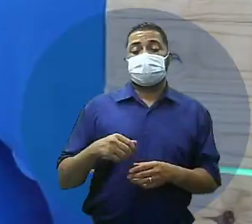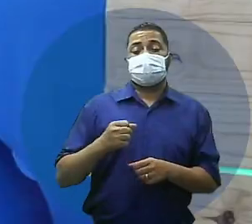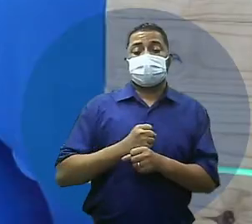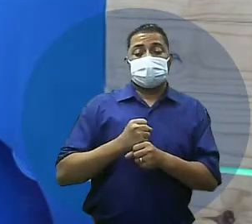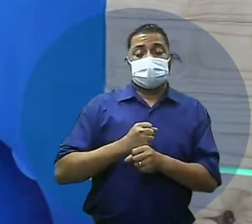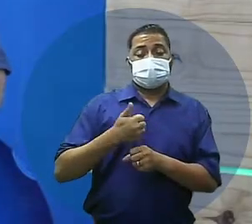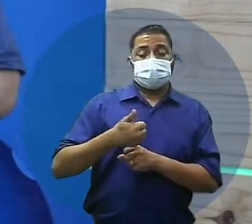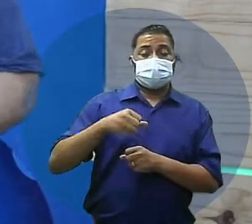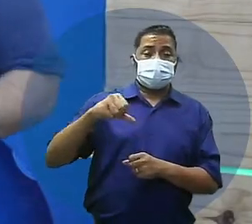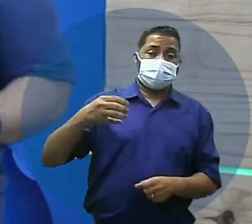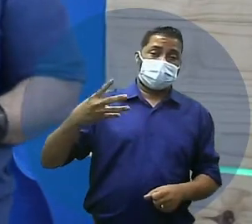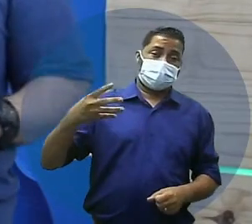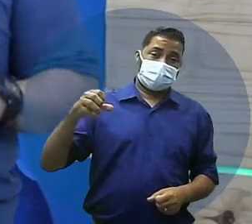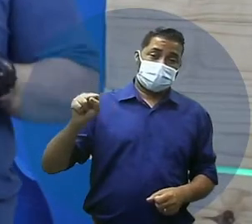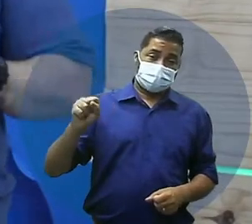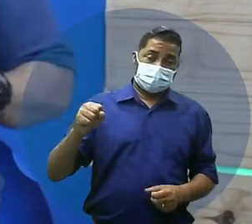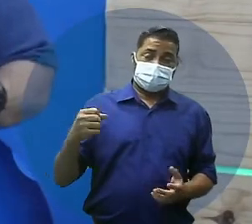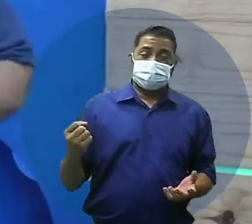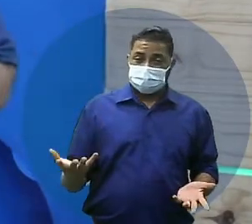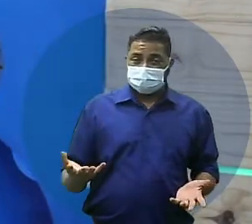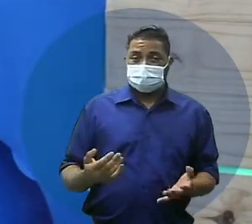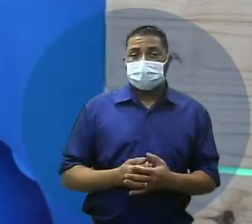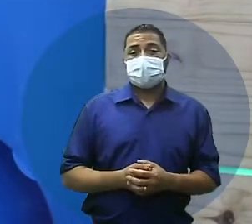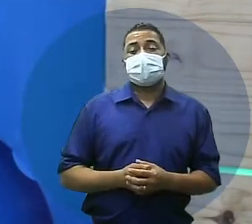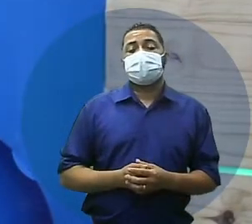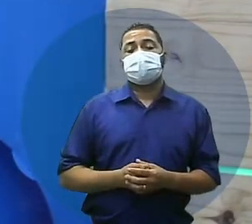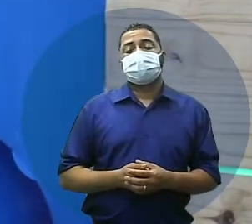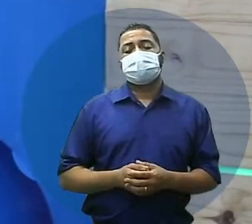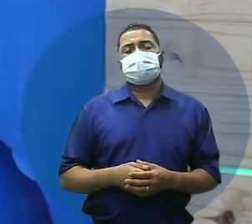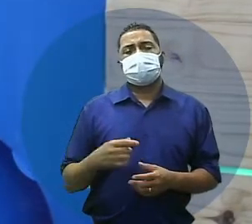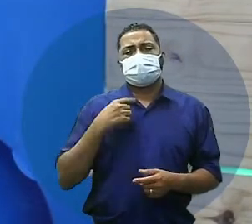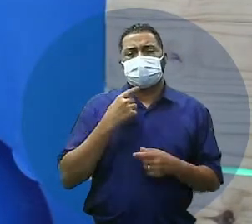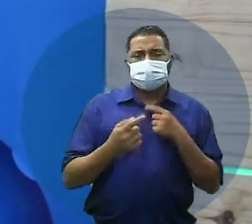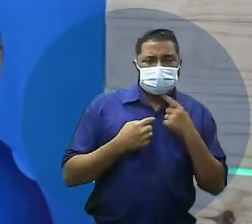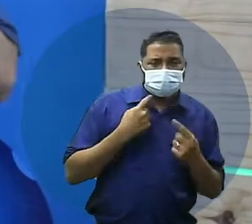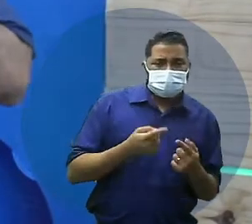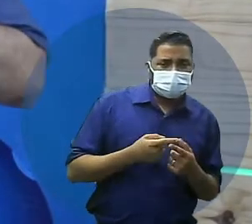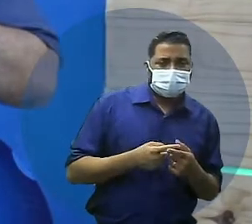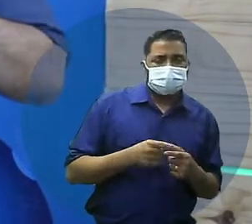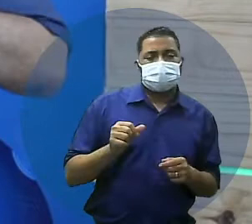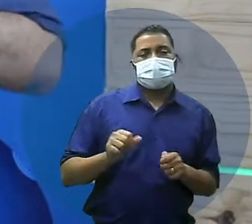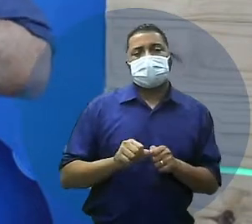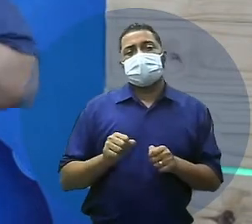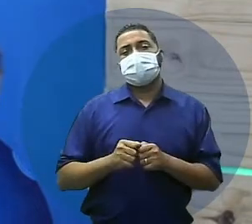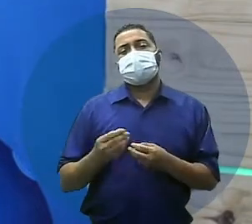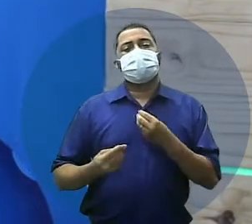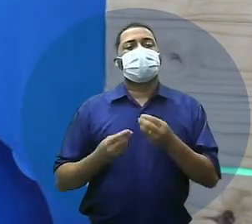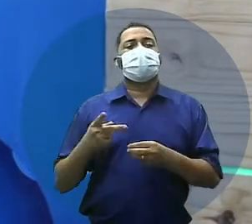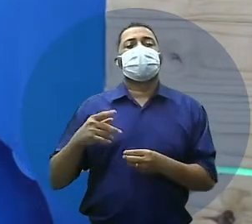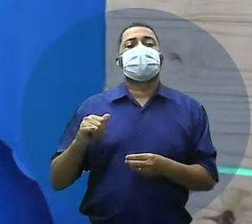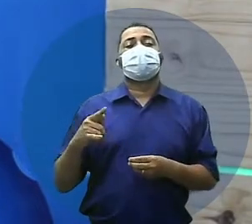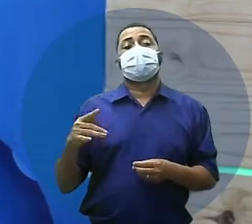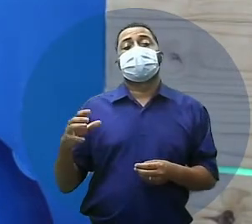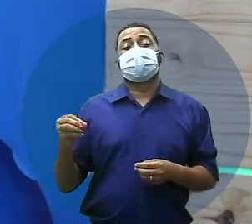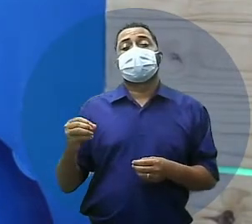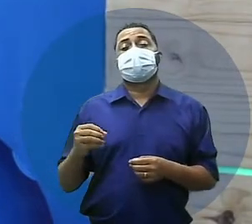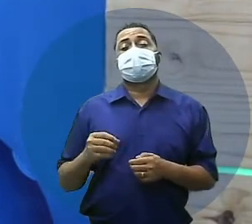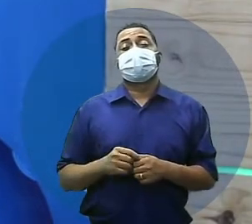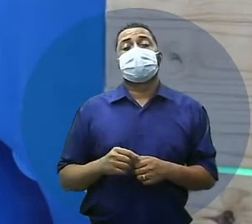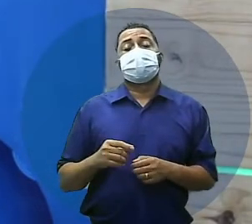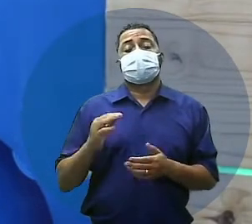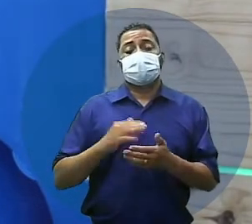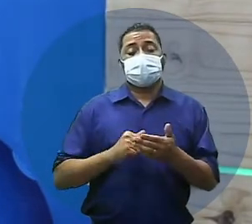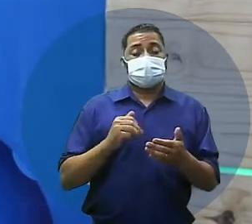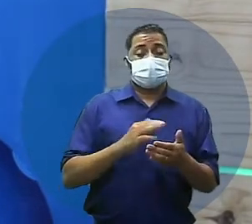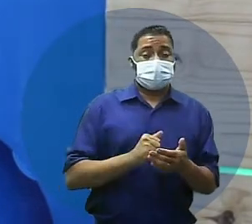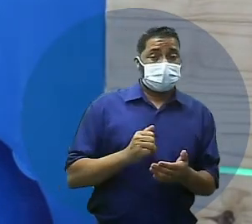1948. Bacana, gente. Tranquilo. Tá na dúvida? Faz como o tio Pimpão acabou de fazer. Faz por